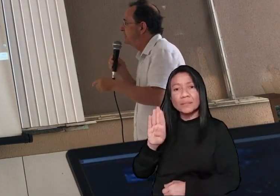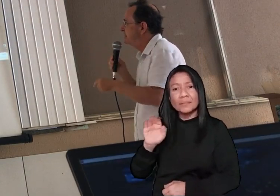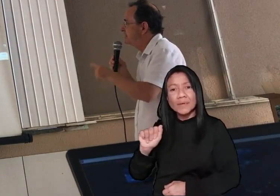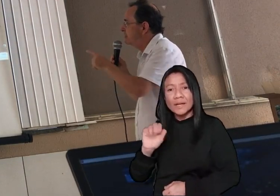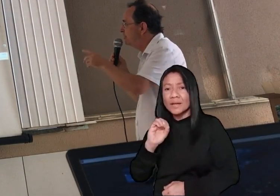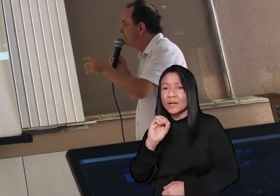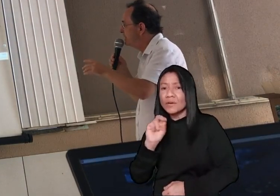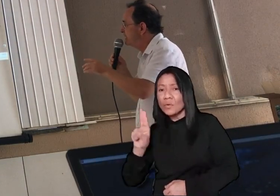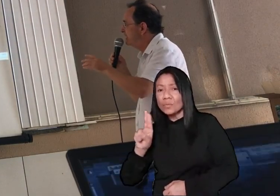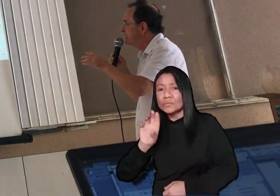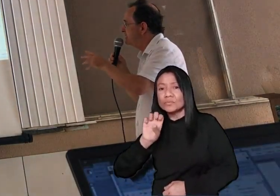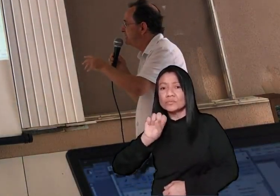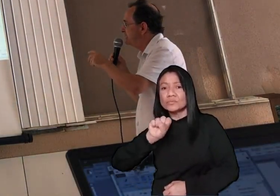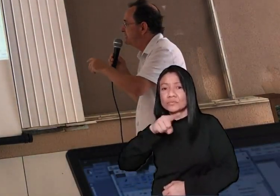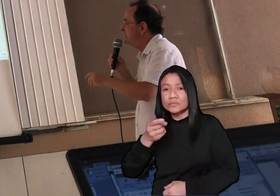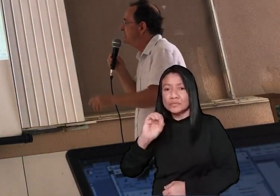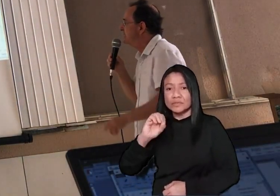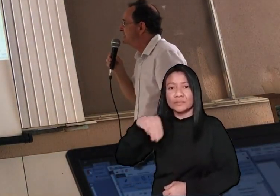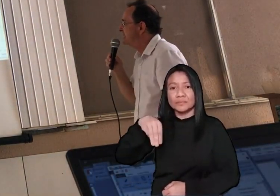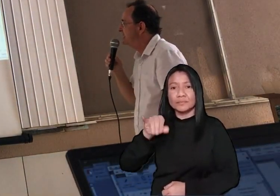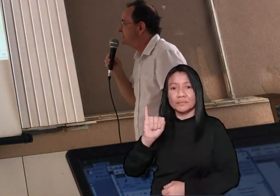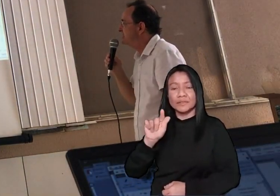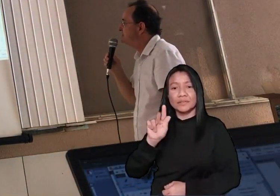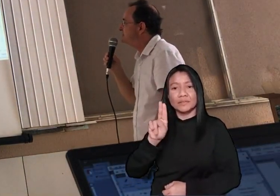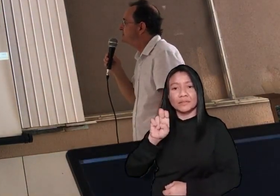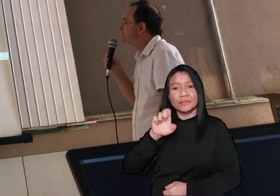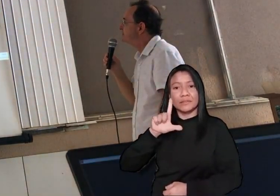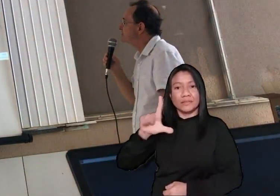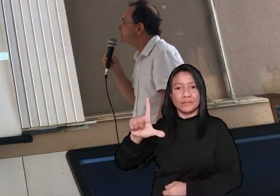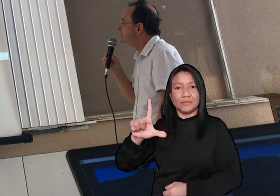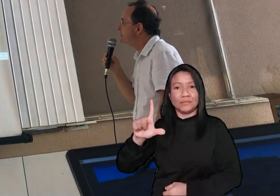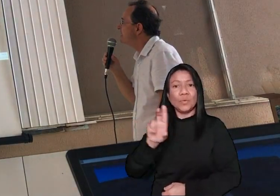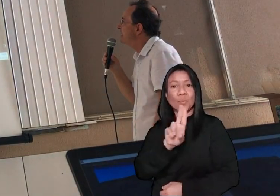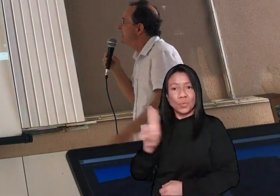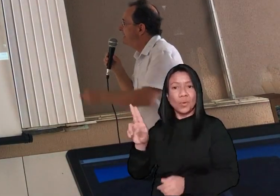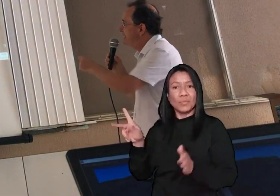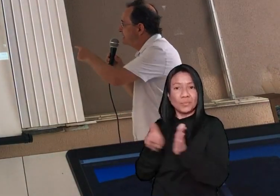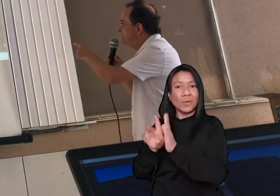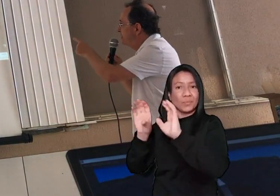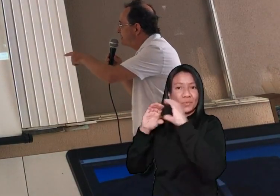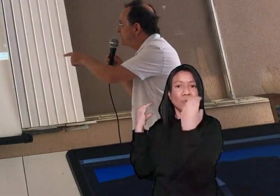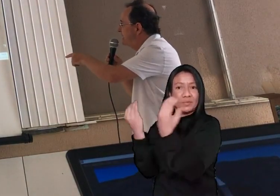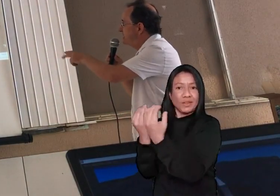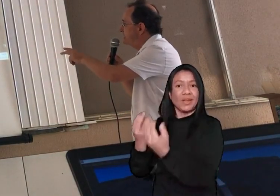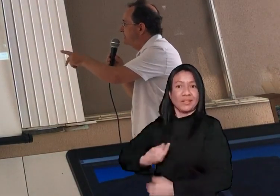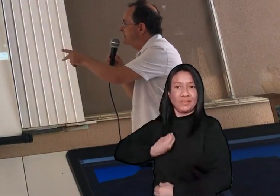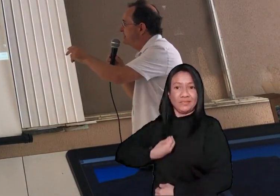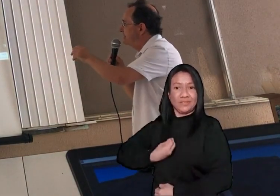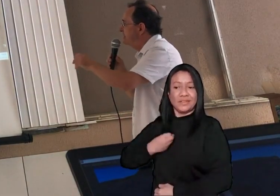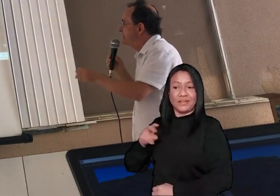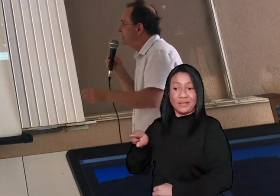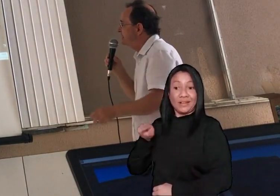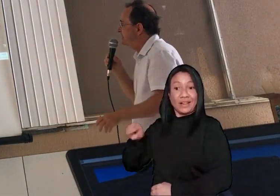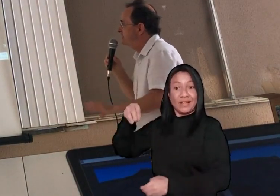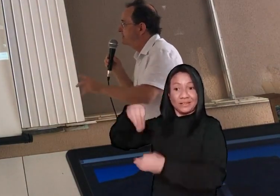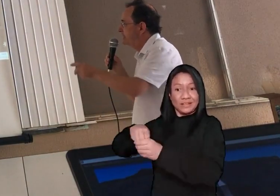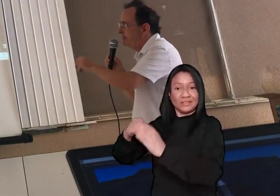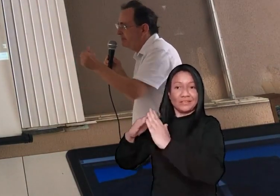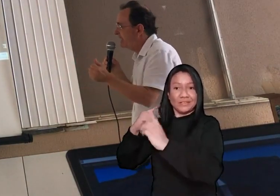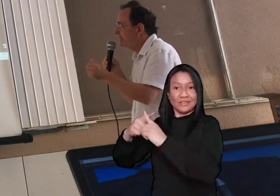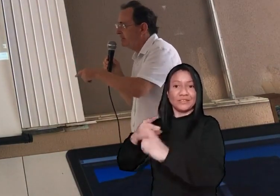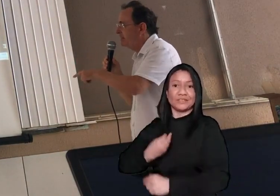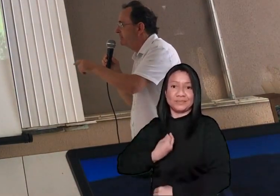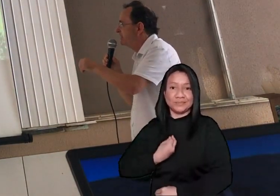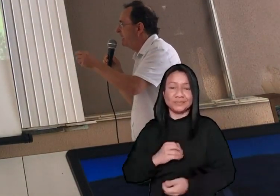O nome da comunidade que tem essa igreja. E essa é uma outra igreja também, que eu não lembro